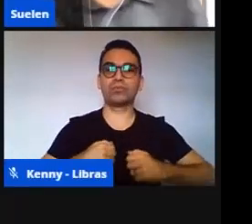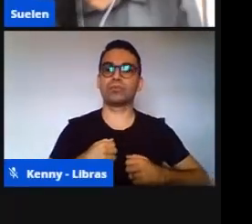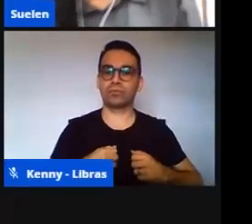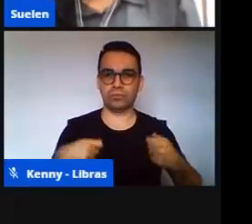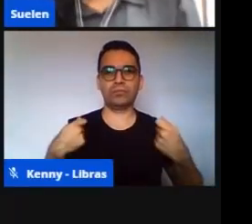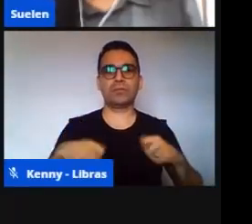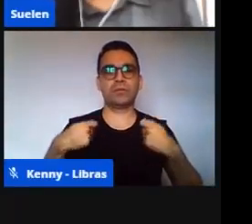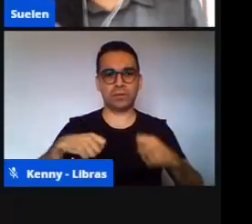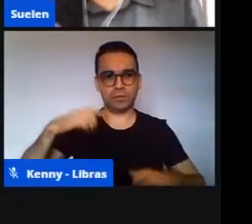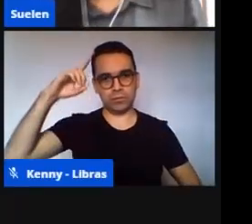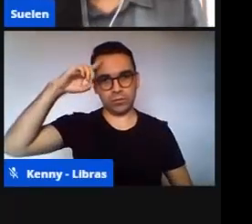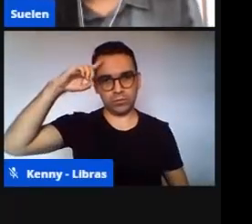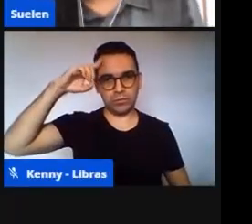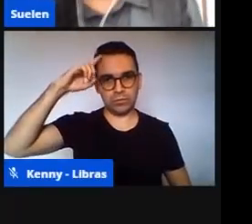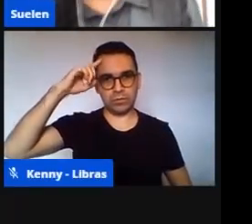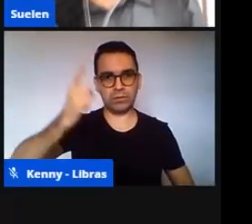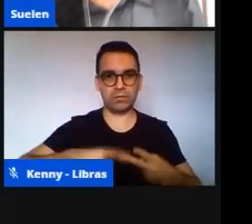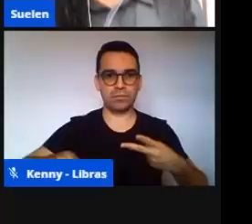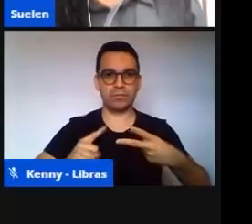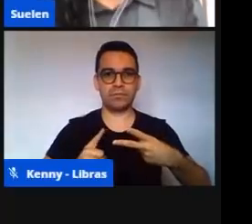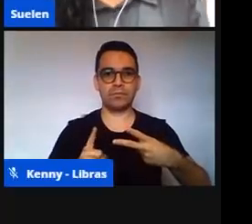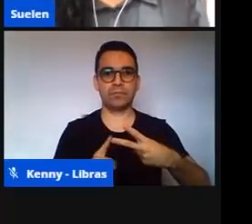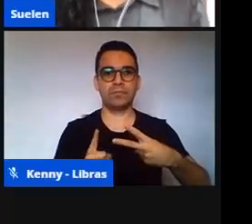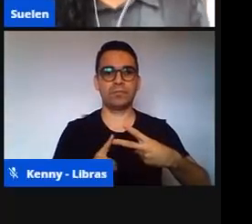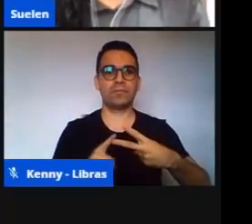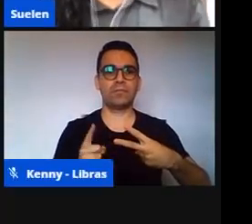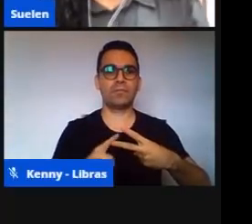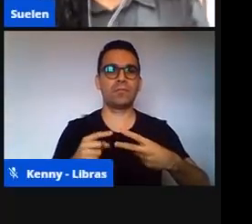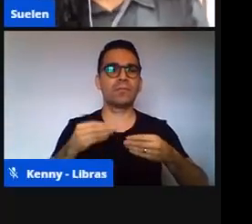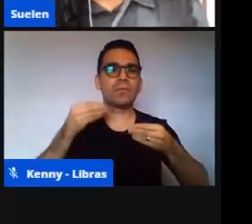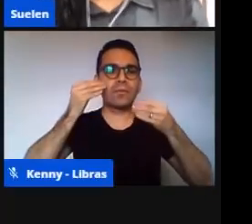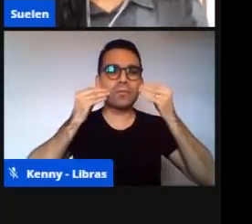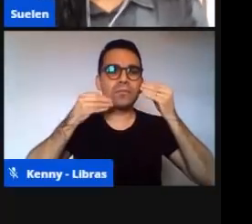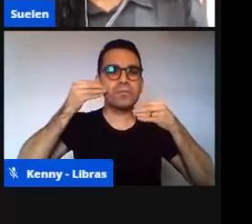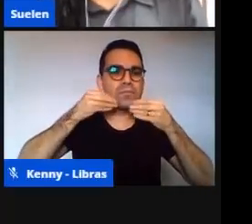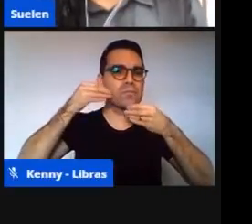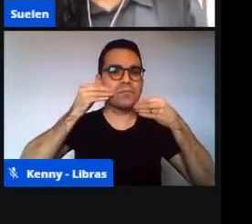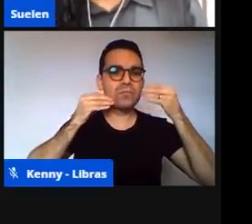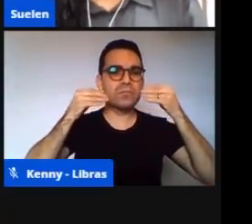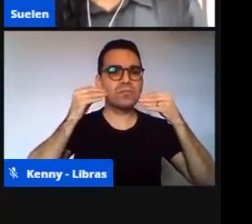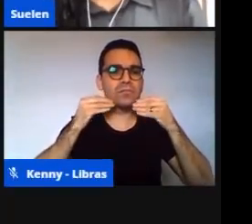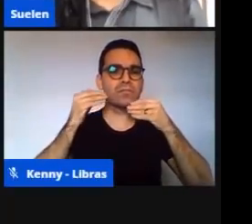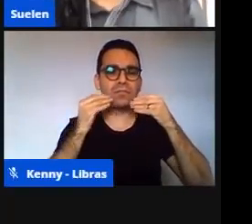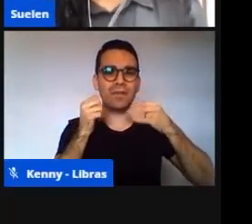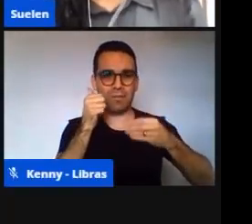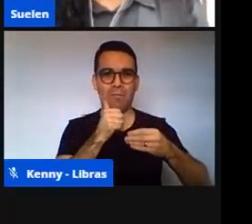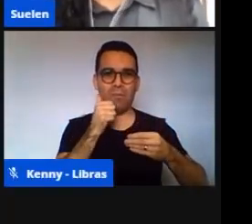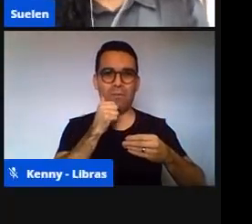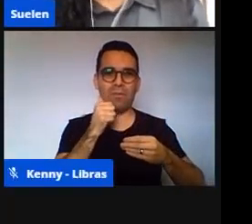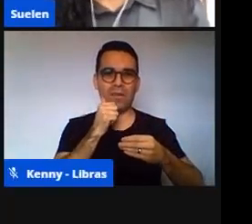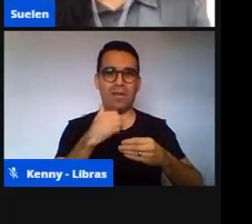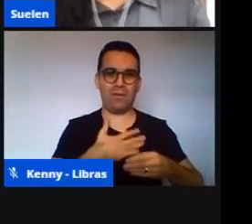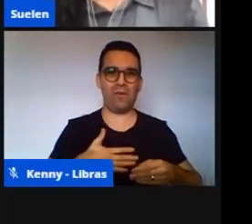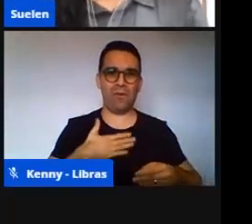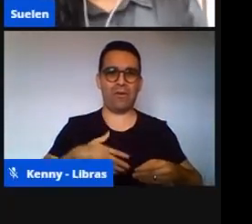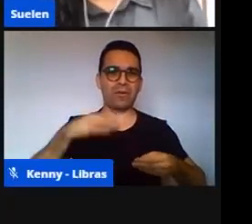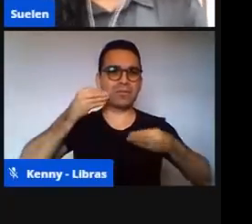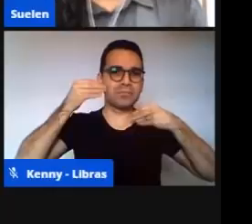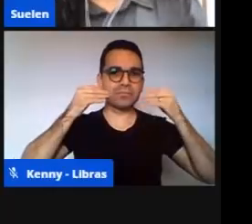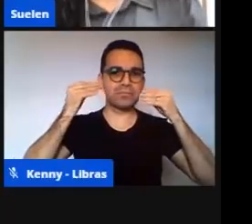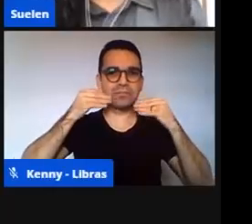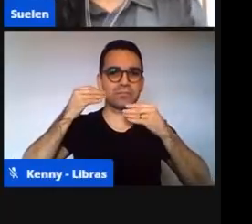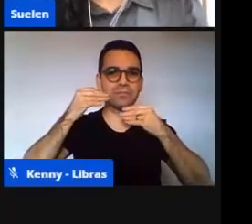de maquiagem, de esmalte, tá? Escovar os dentes no mínimo 3 vezes ao dia e sempre após